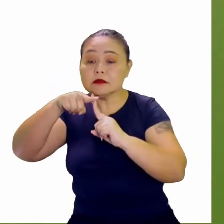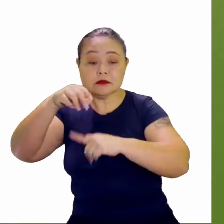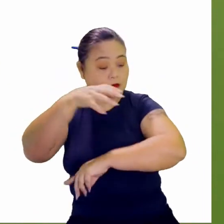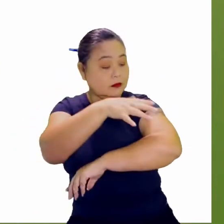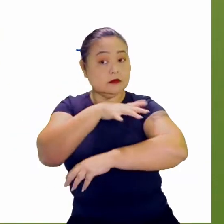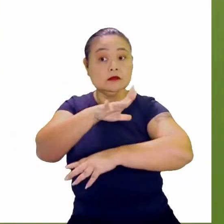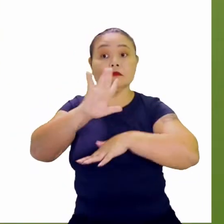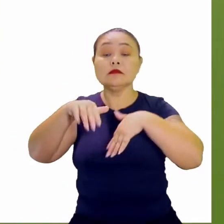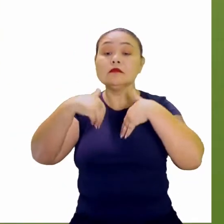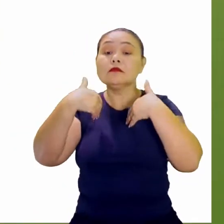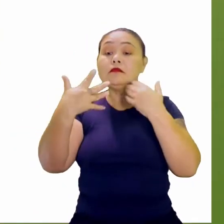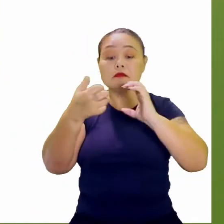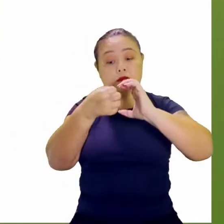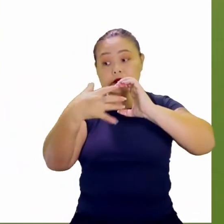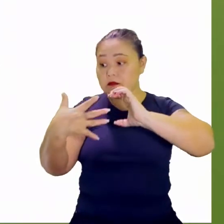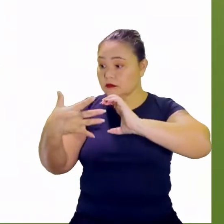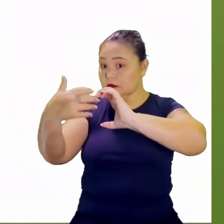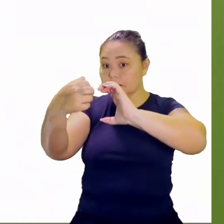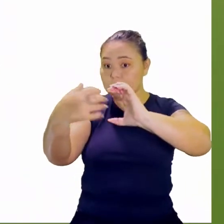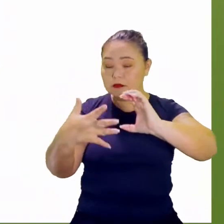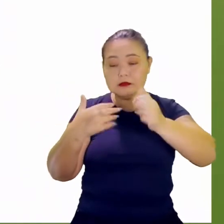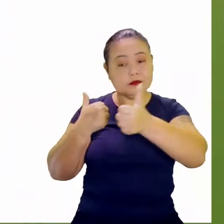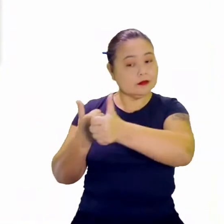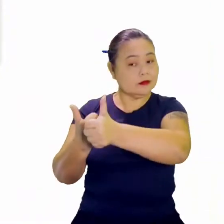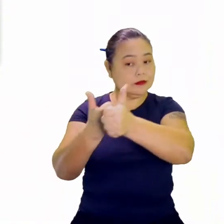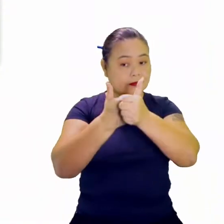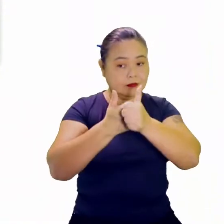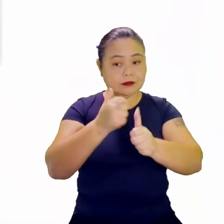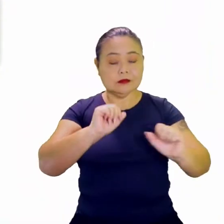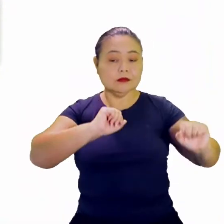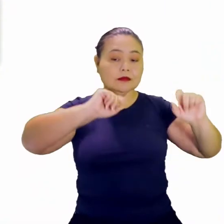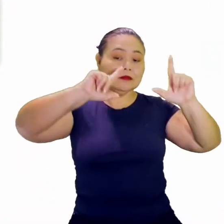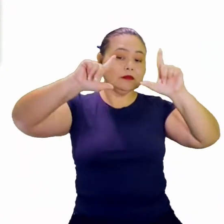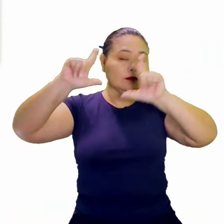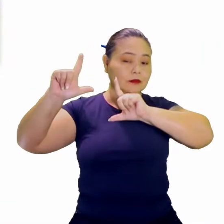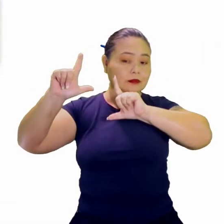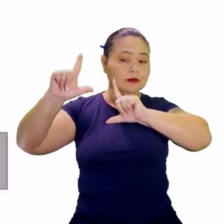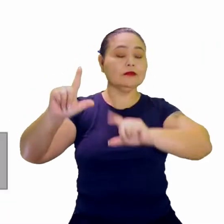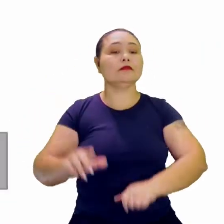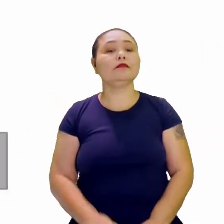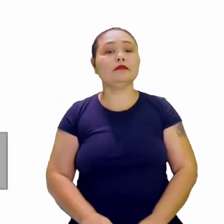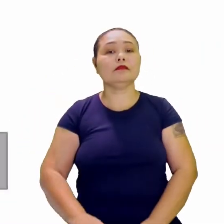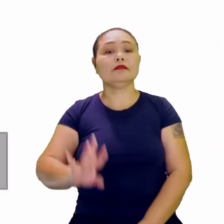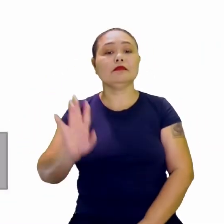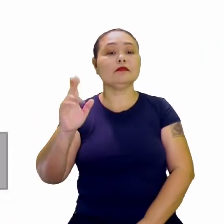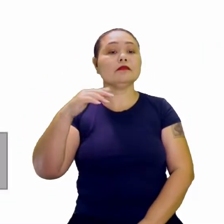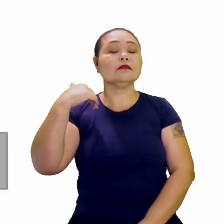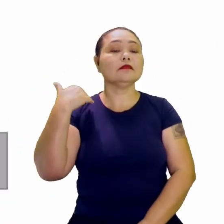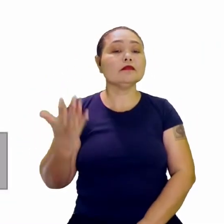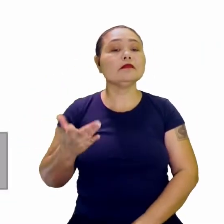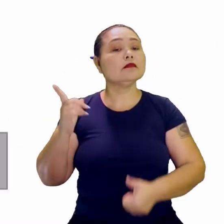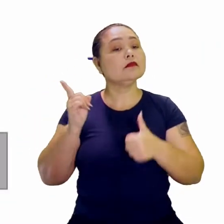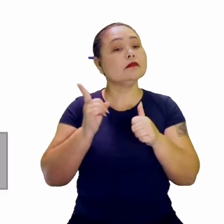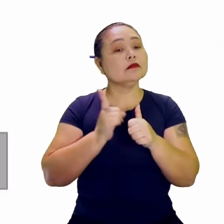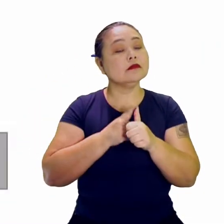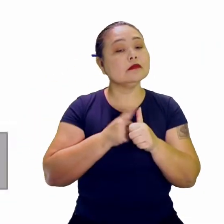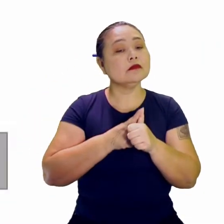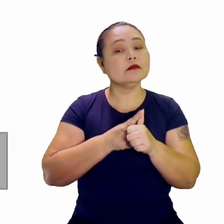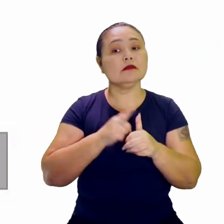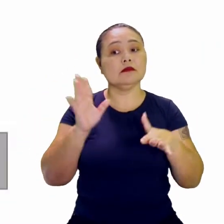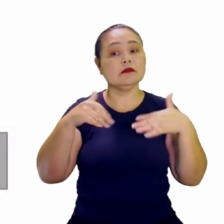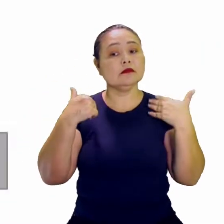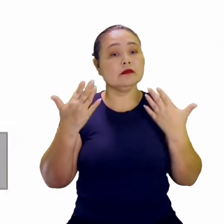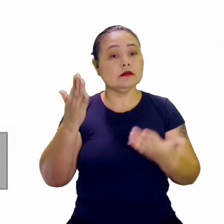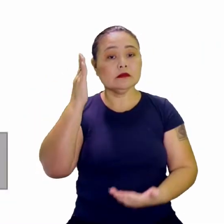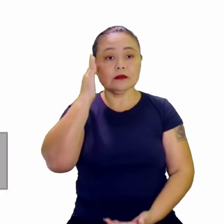e quais são as características? Acompanha comigo aí no slide sem piscar. Então, nós temos aqui, primeiro, vamos